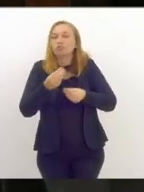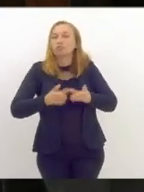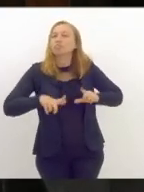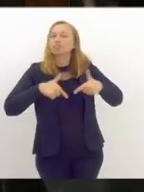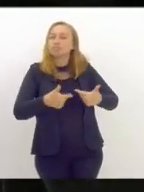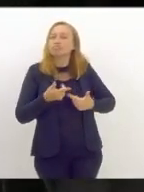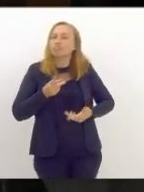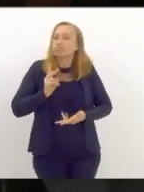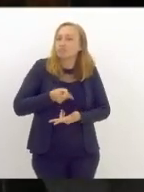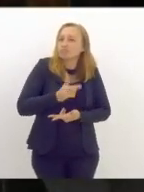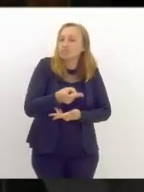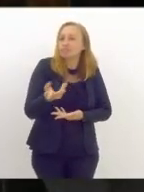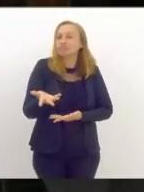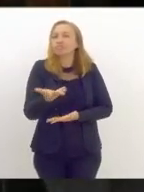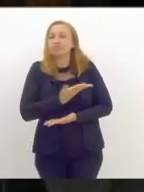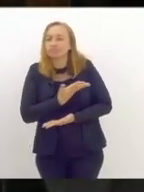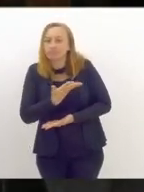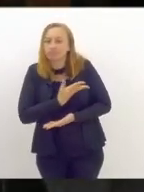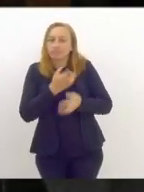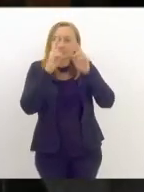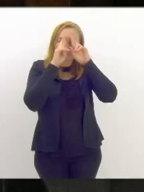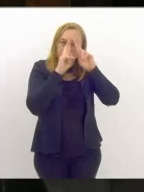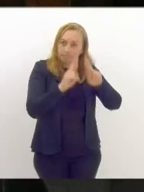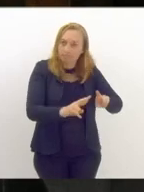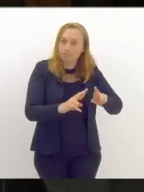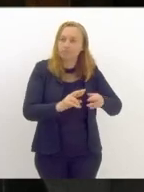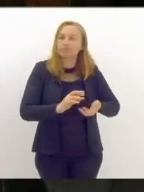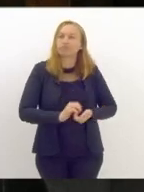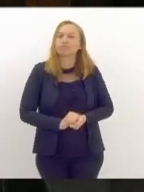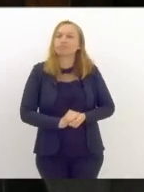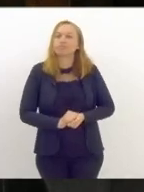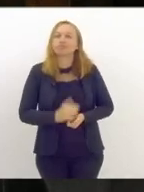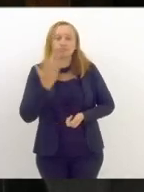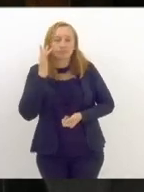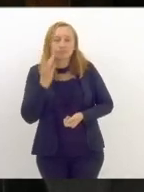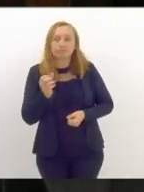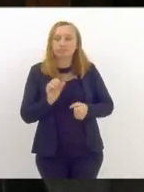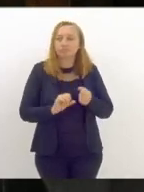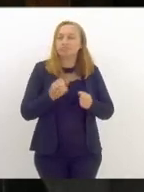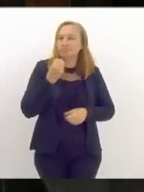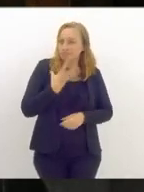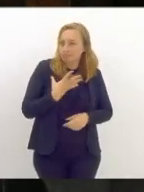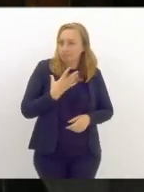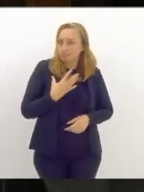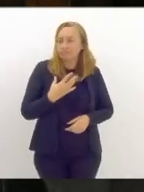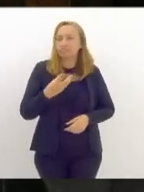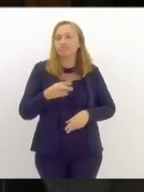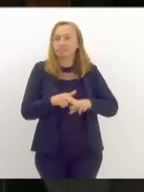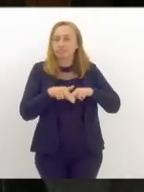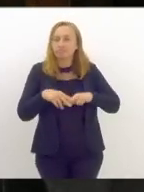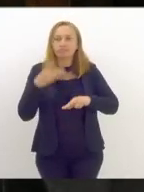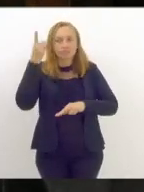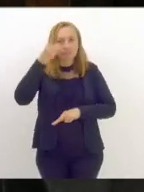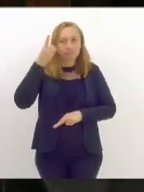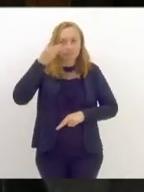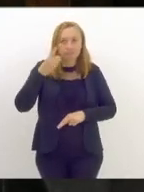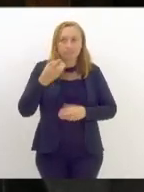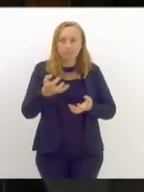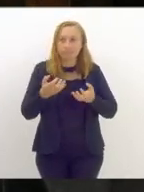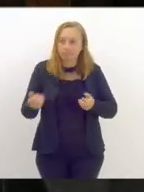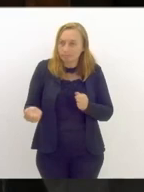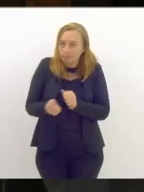sempre amigável, sempre respeitosa. E acho que fez isso, por isso, deputada, que eu fiz questão que a senhora estivesse